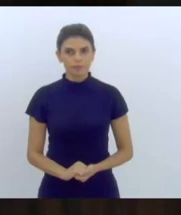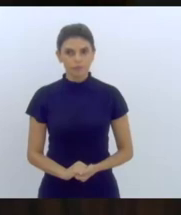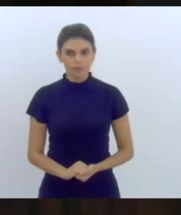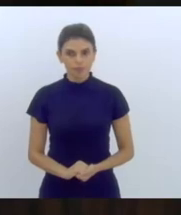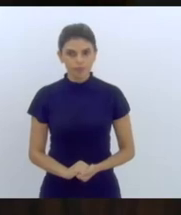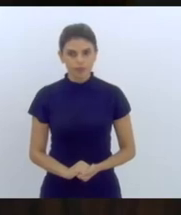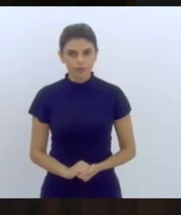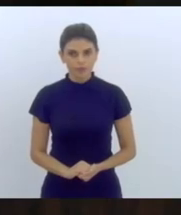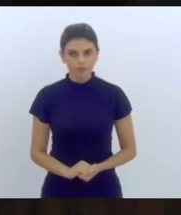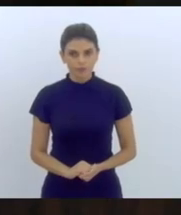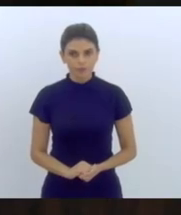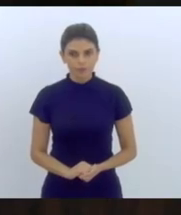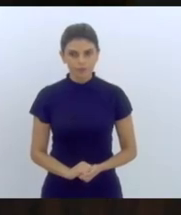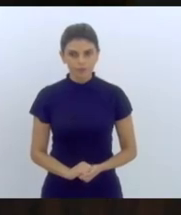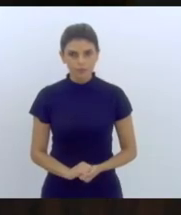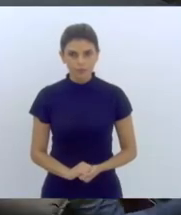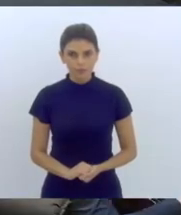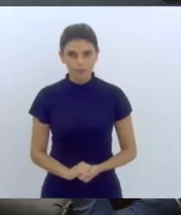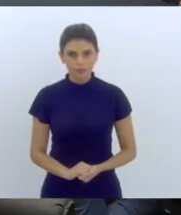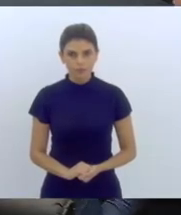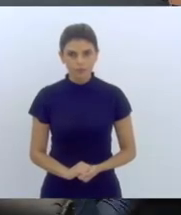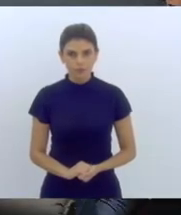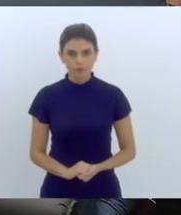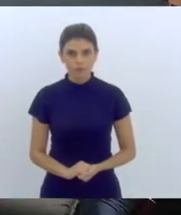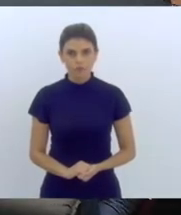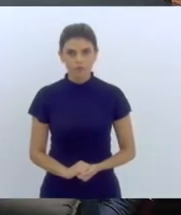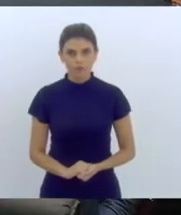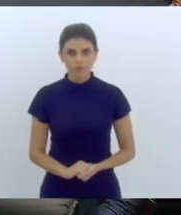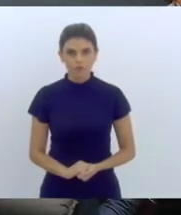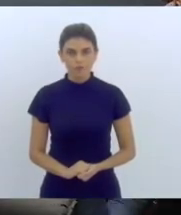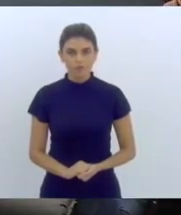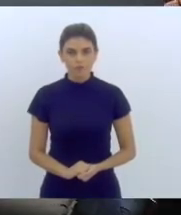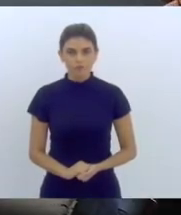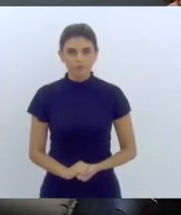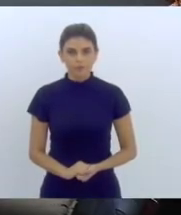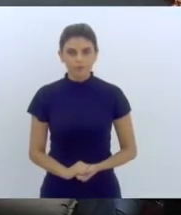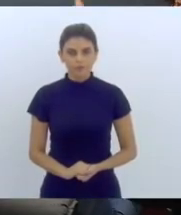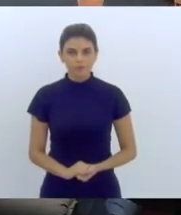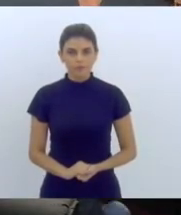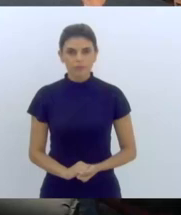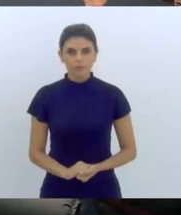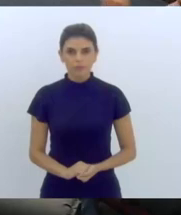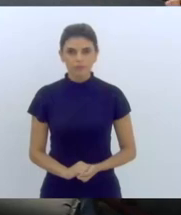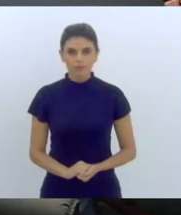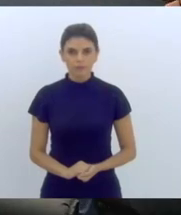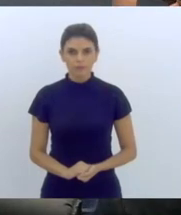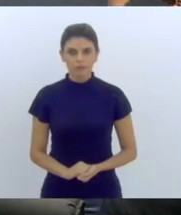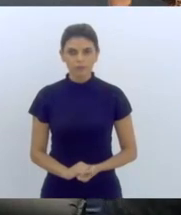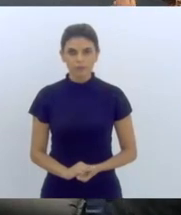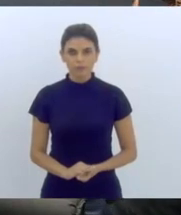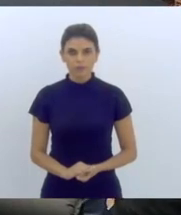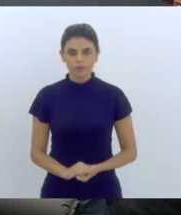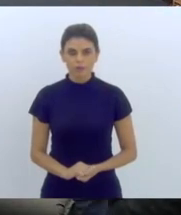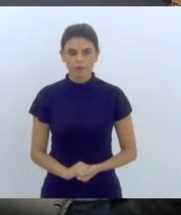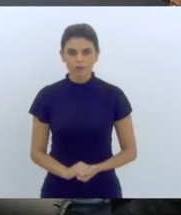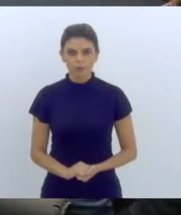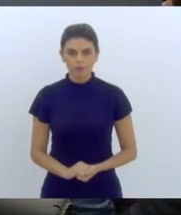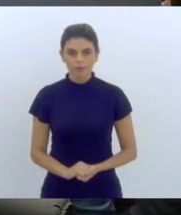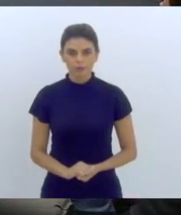Só dá para ganhar. Mas não posso pedir para outra pessoa. Não parece. Mas só é mesmo. É? Dá para morar